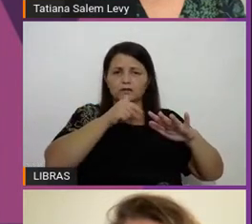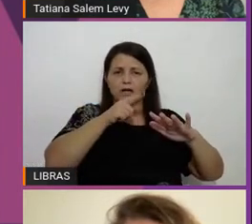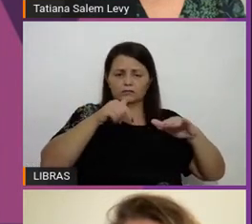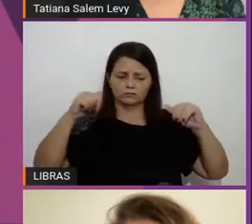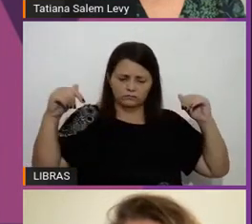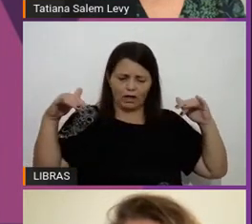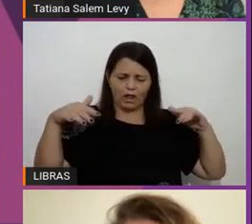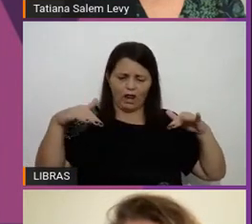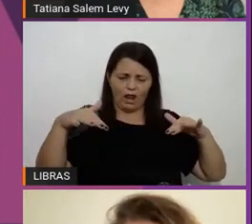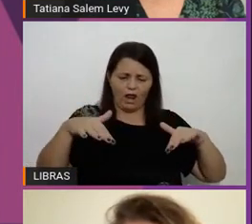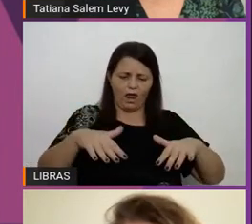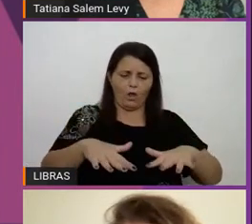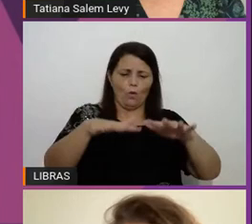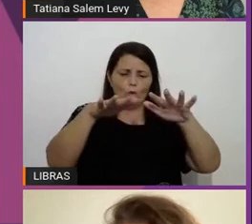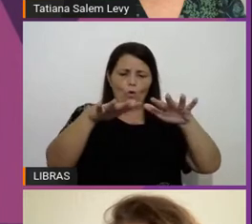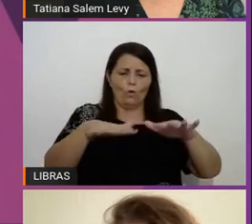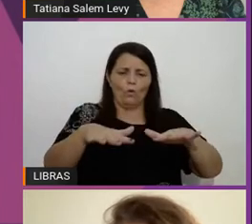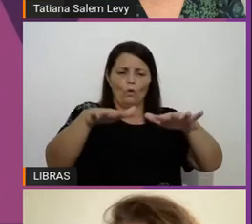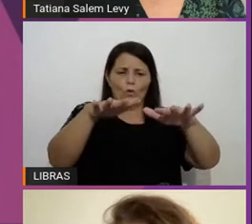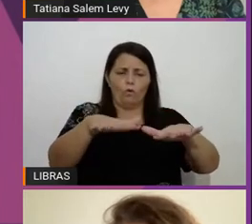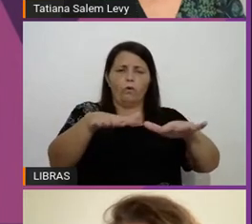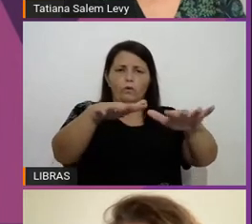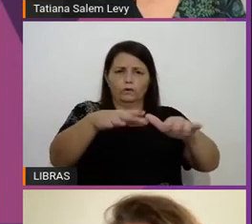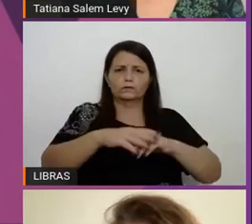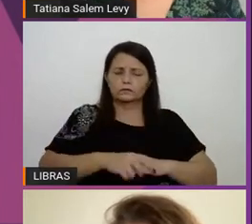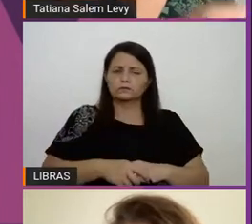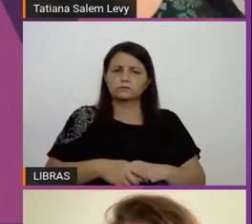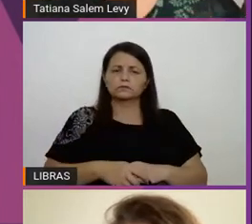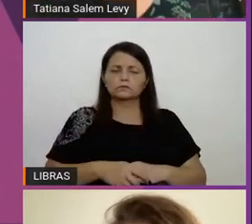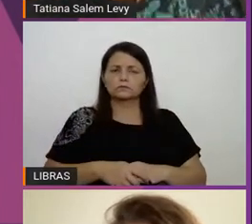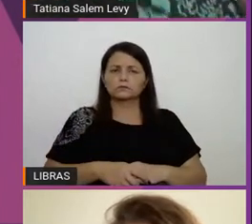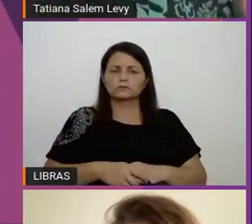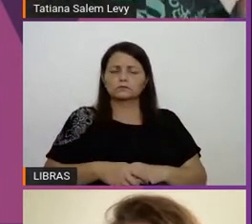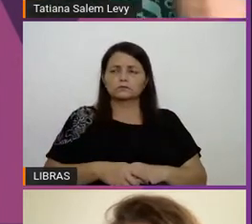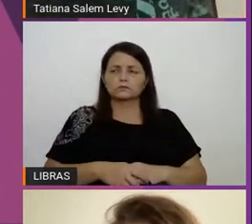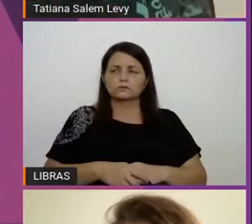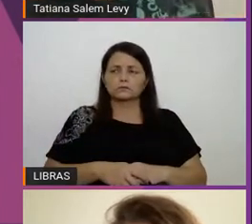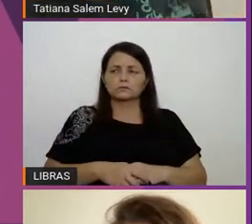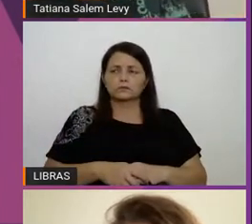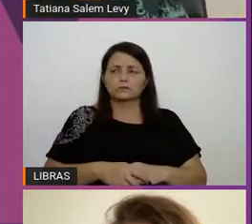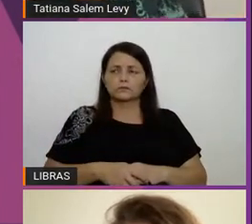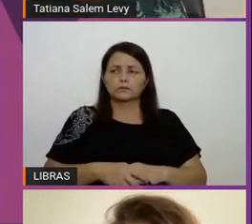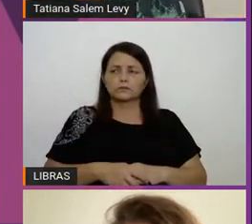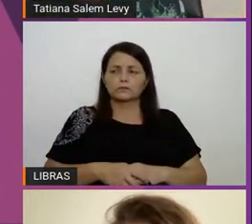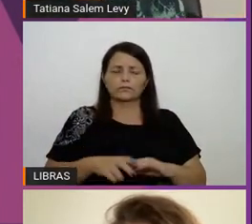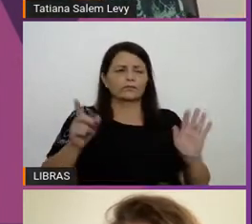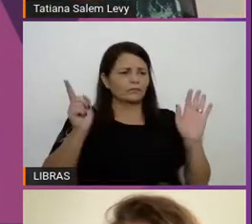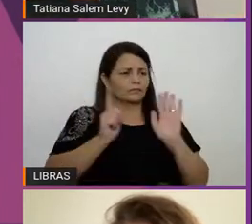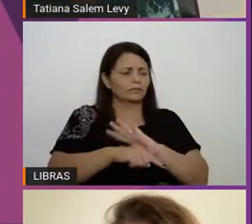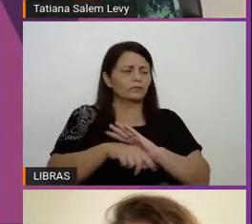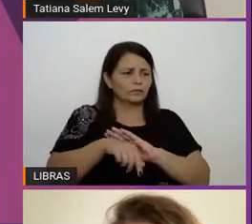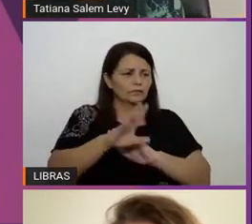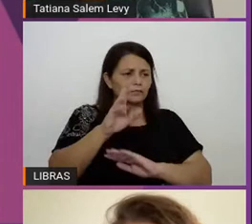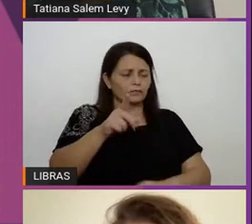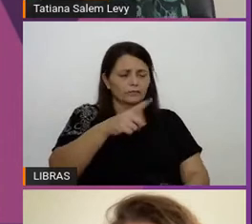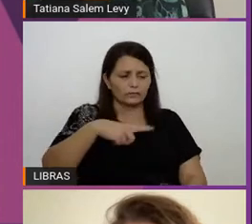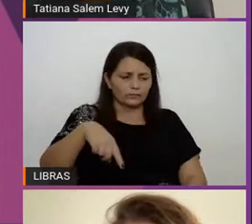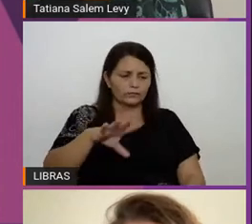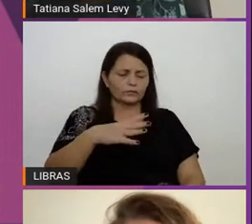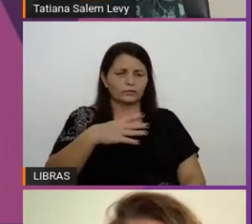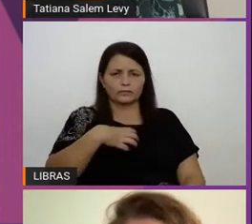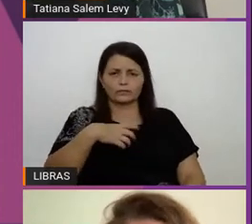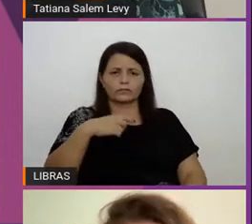e tu acha Sim essa você perguntou mais sobre como a gente